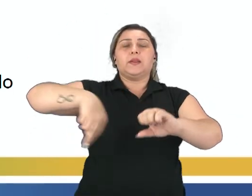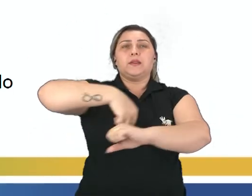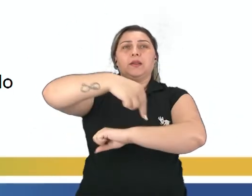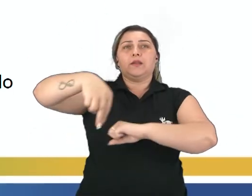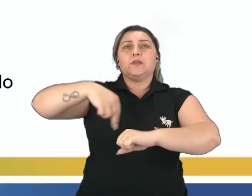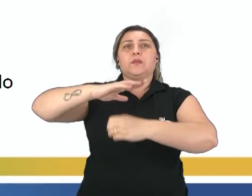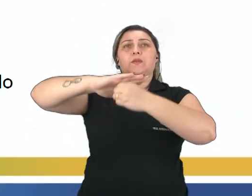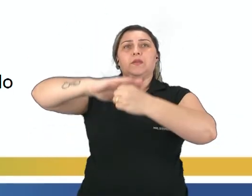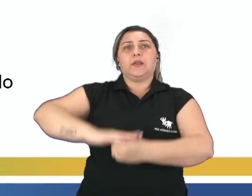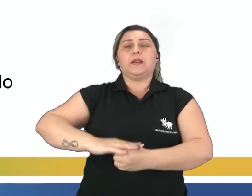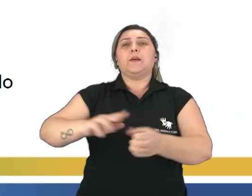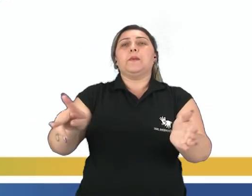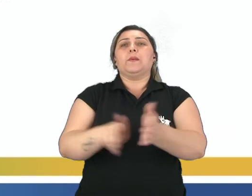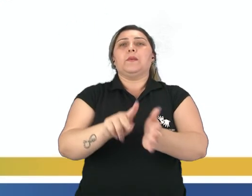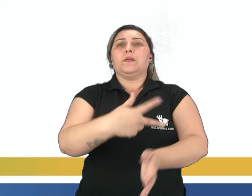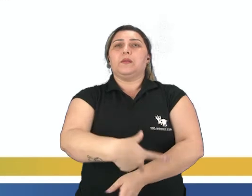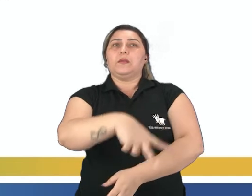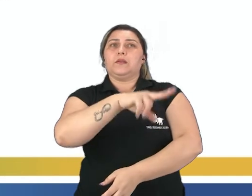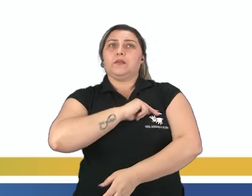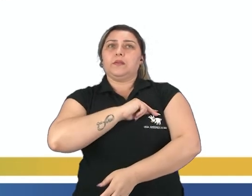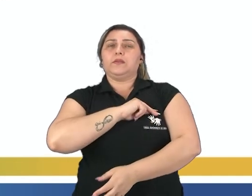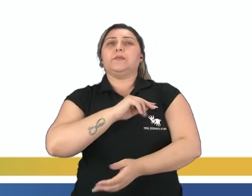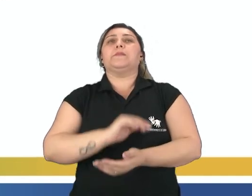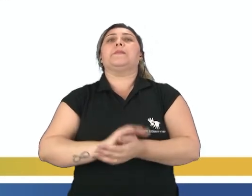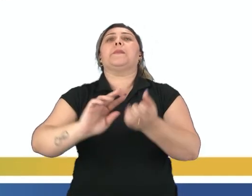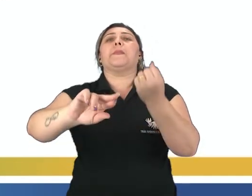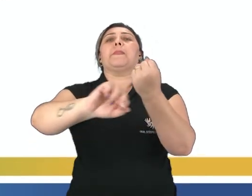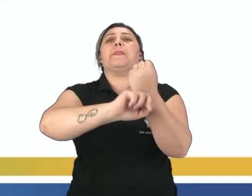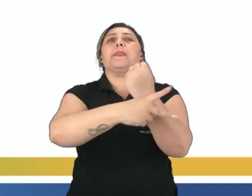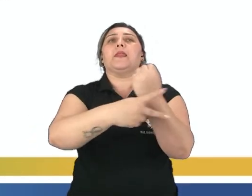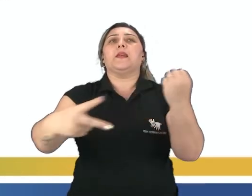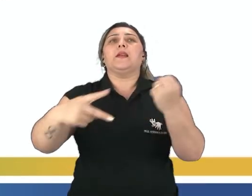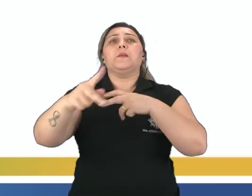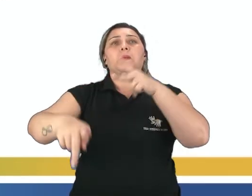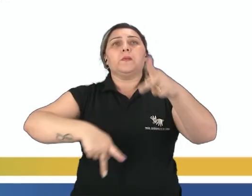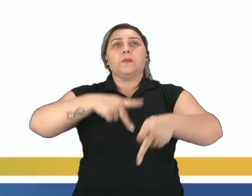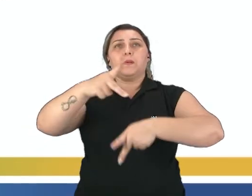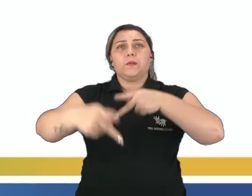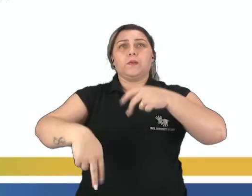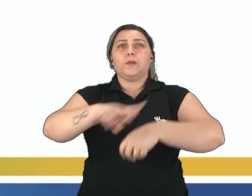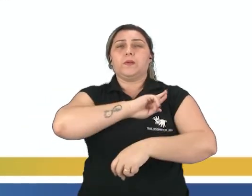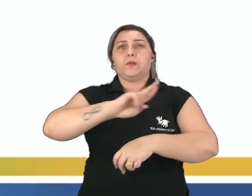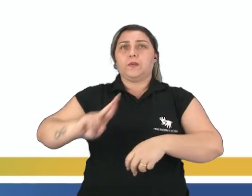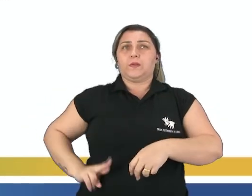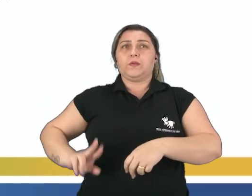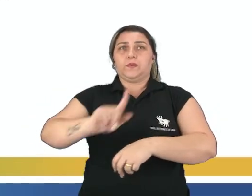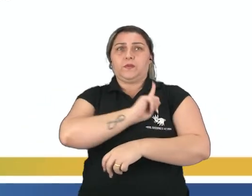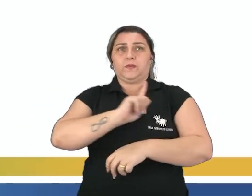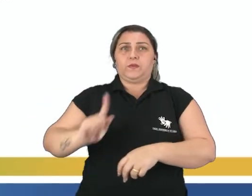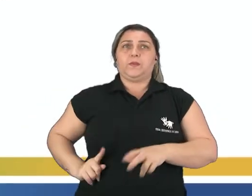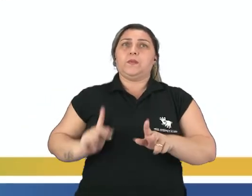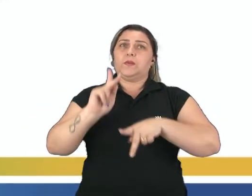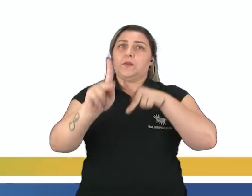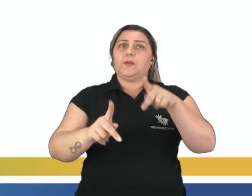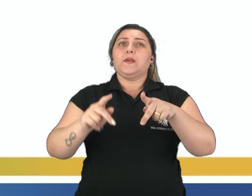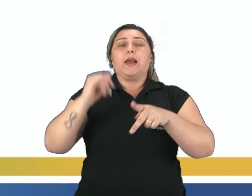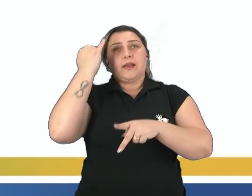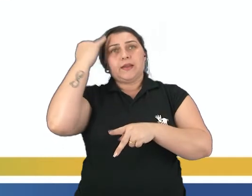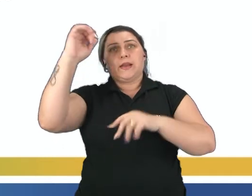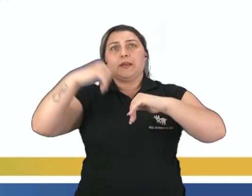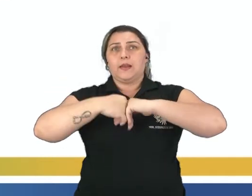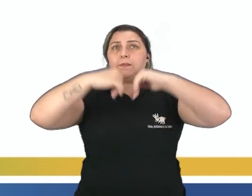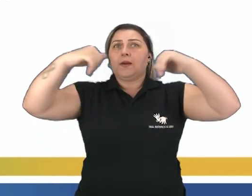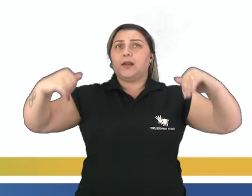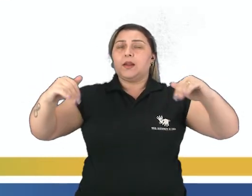nas nações colonizadas pela Espanha. Popularizou a república como forma de governo, popularizou a ideia